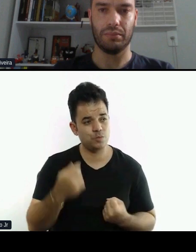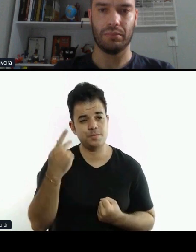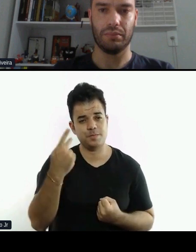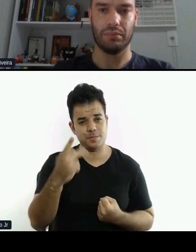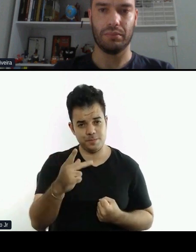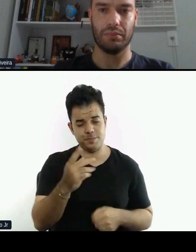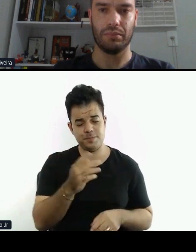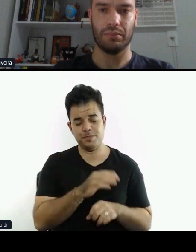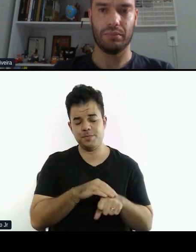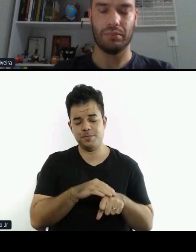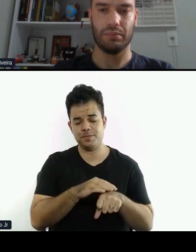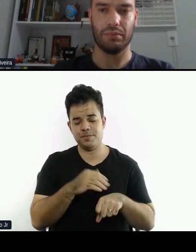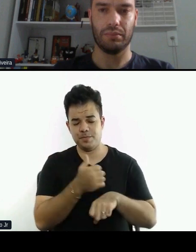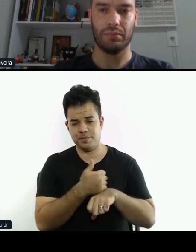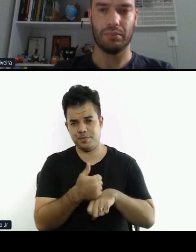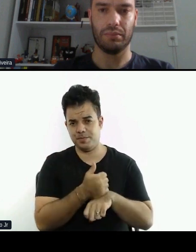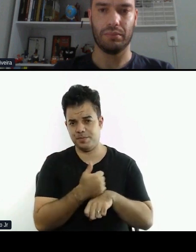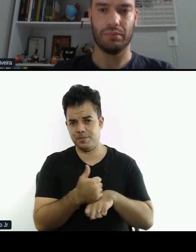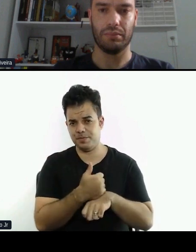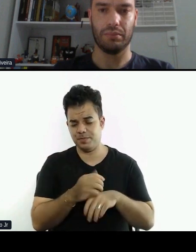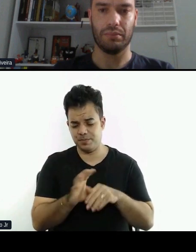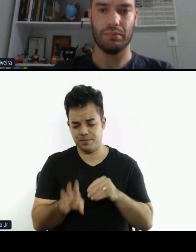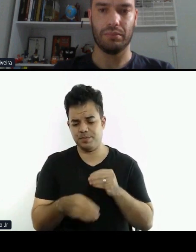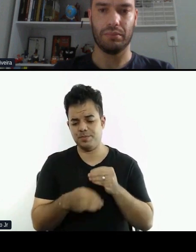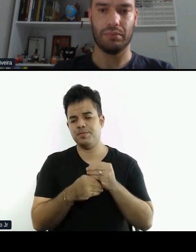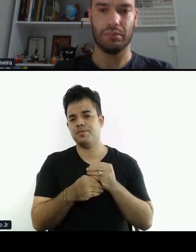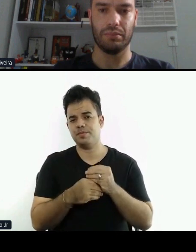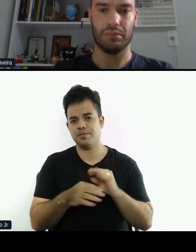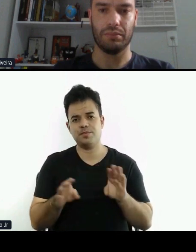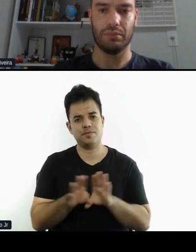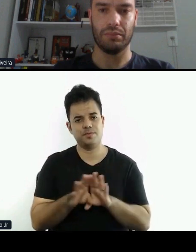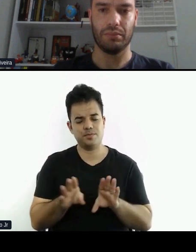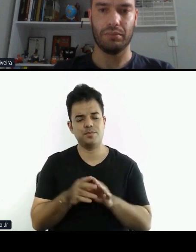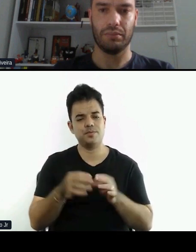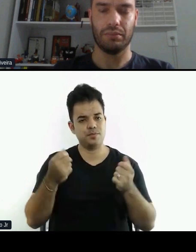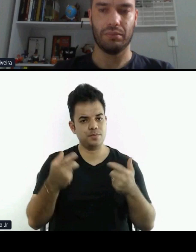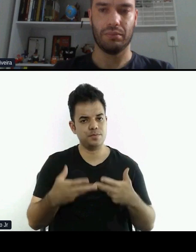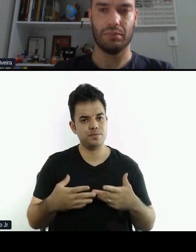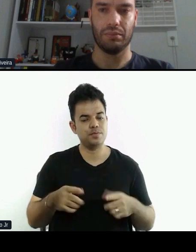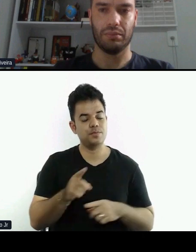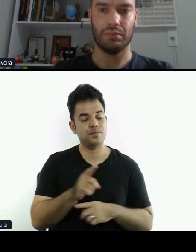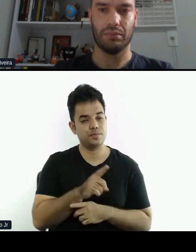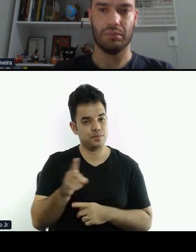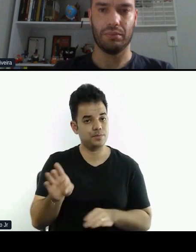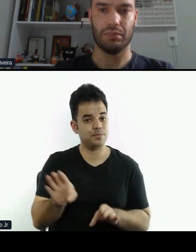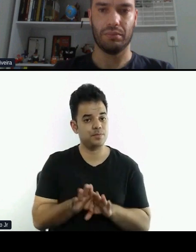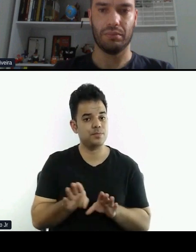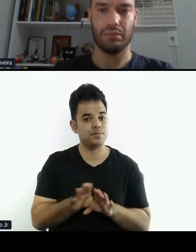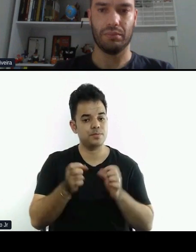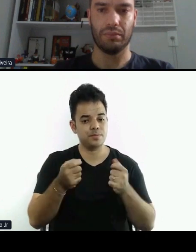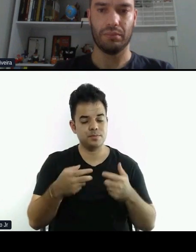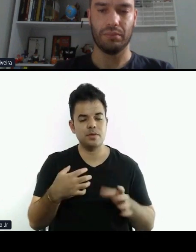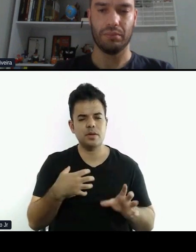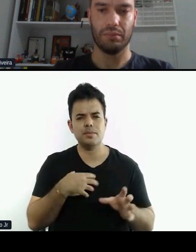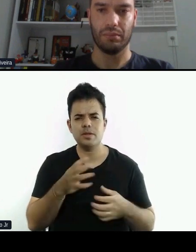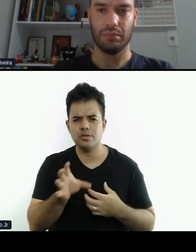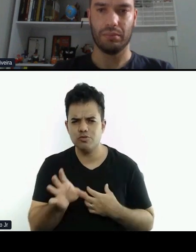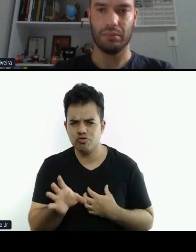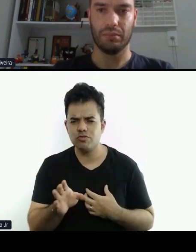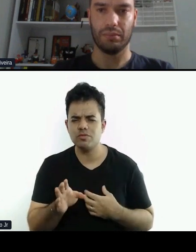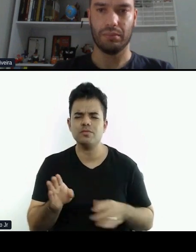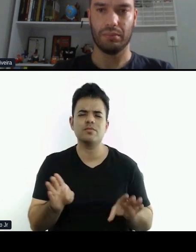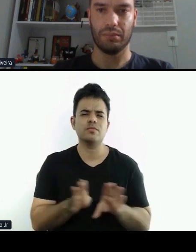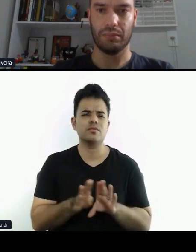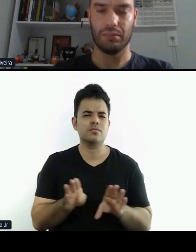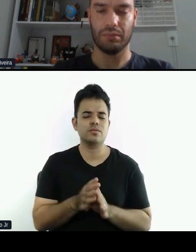para poder implantar isso. Então, queria fazer essa observação de vocês, e quando vocês falam em empatia, e aí os dois